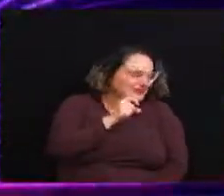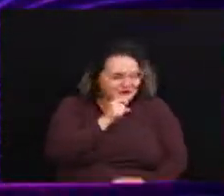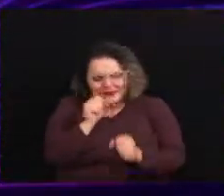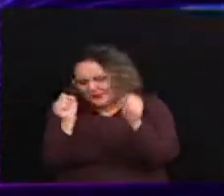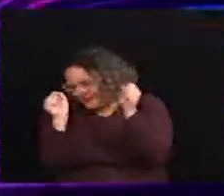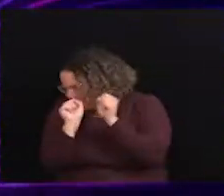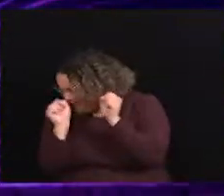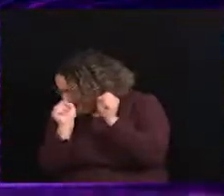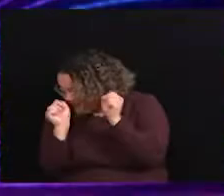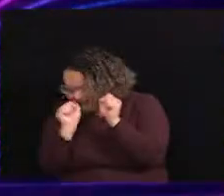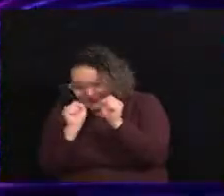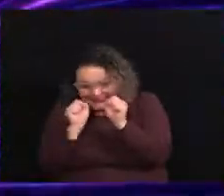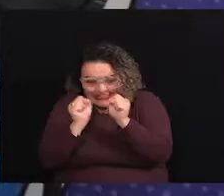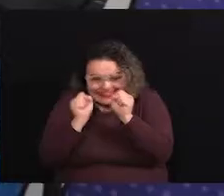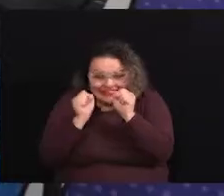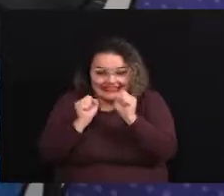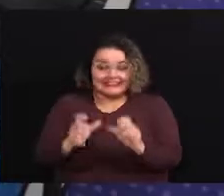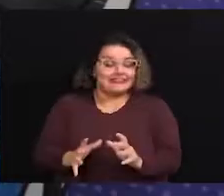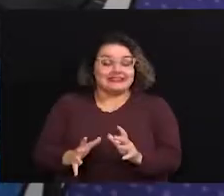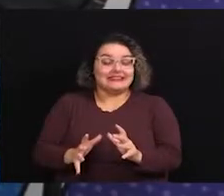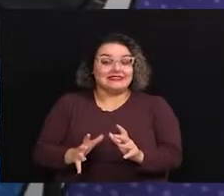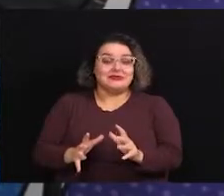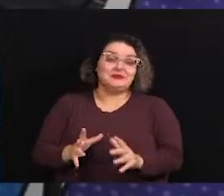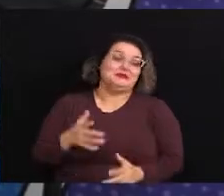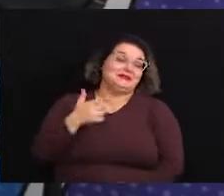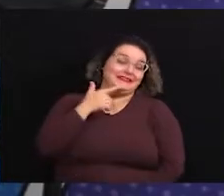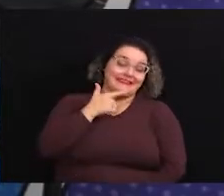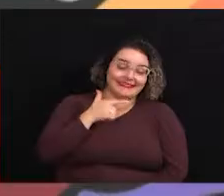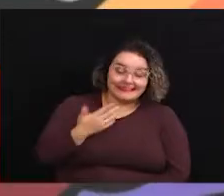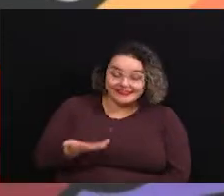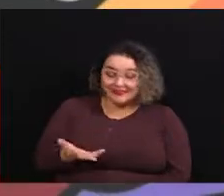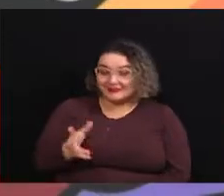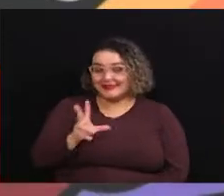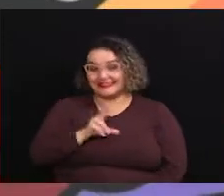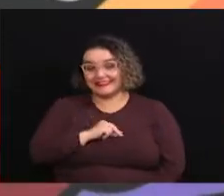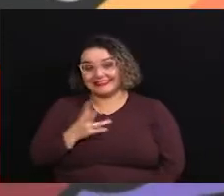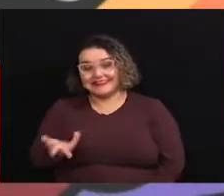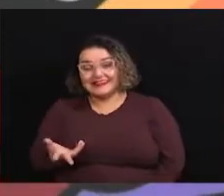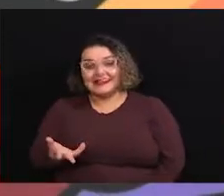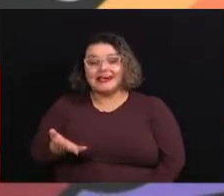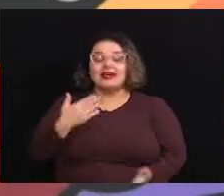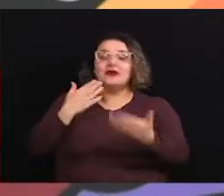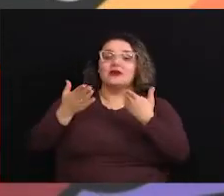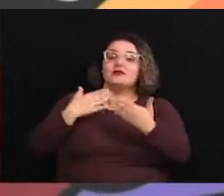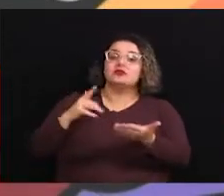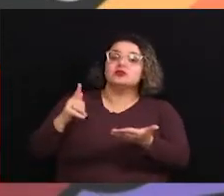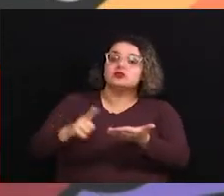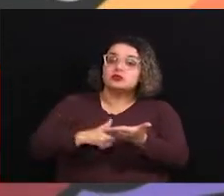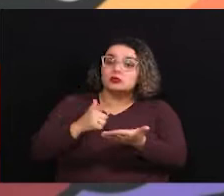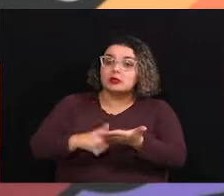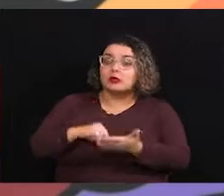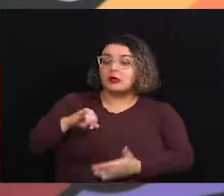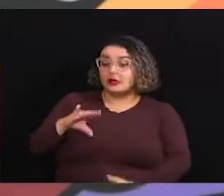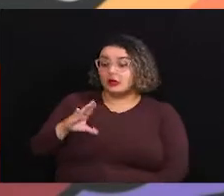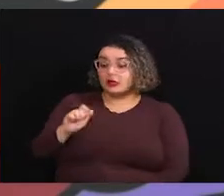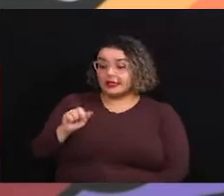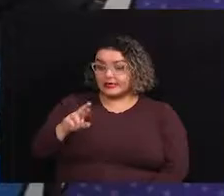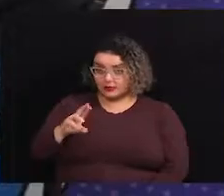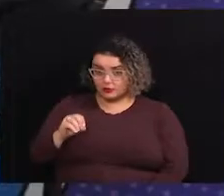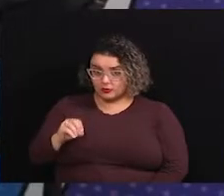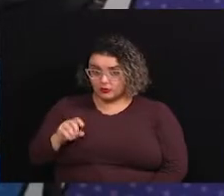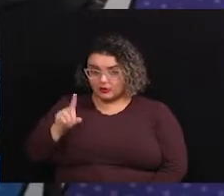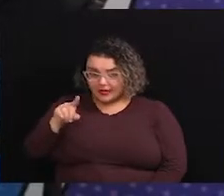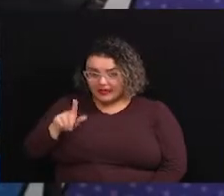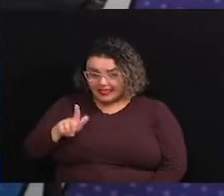mas muito frio mesmo. E hoje nós vamos conversar sobre o livro dela, Ícaro, que se passa